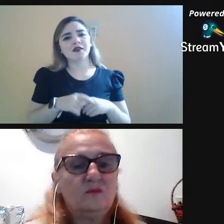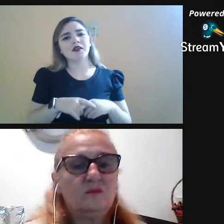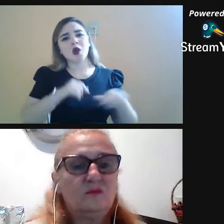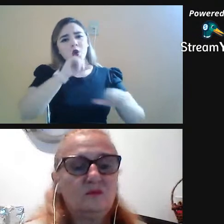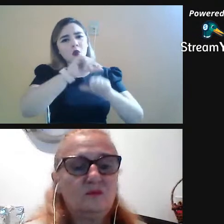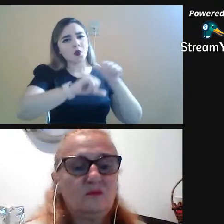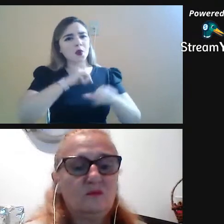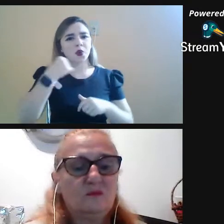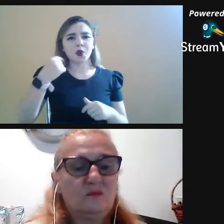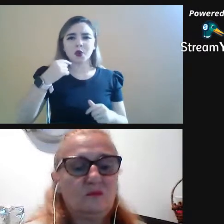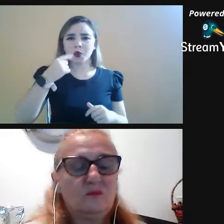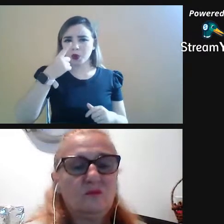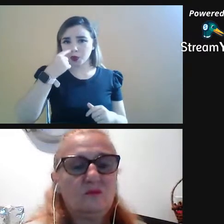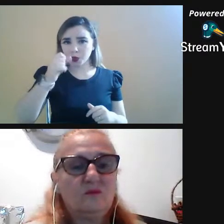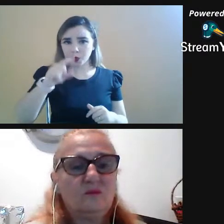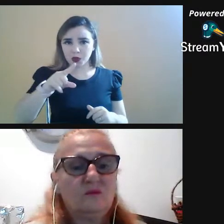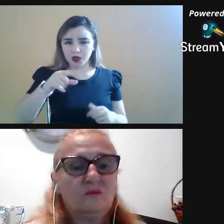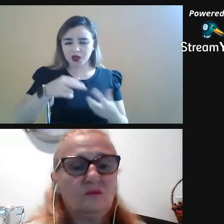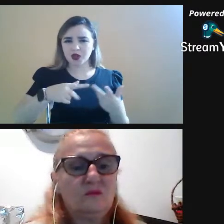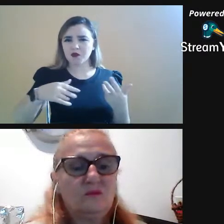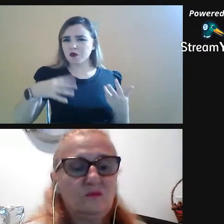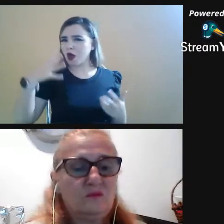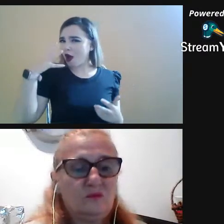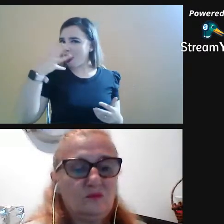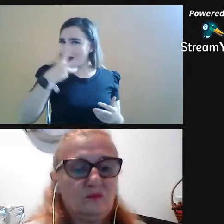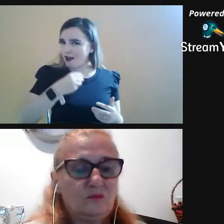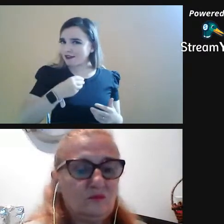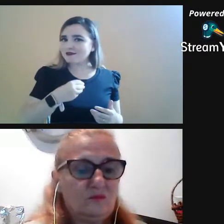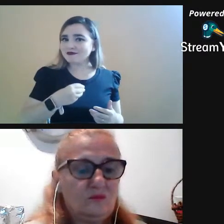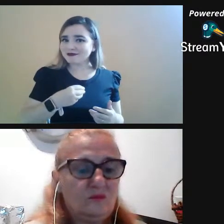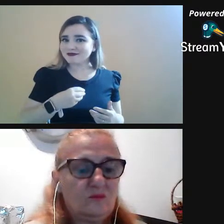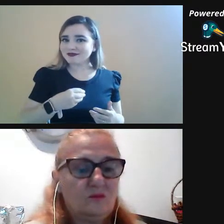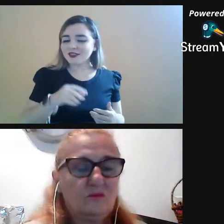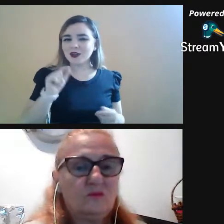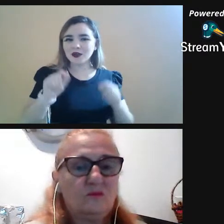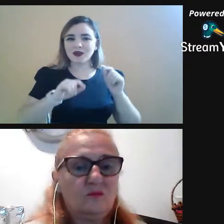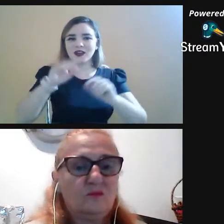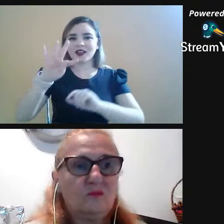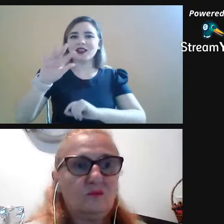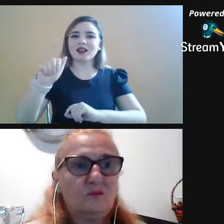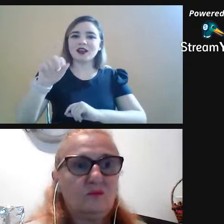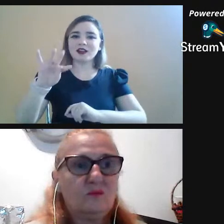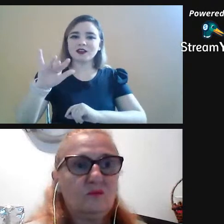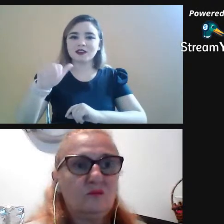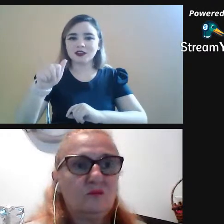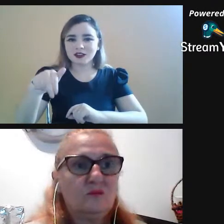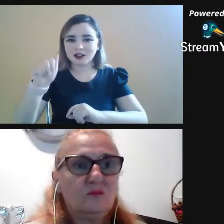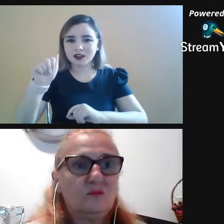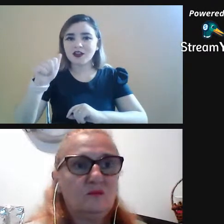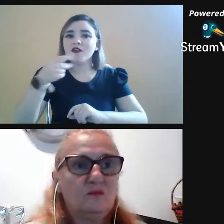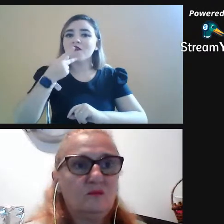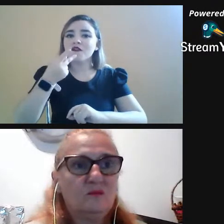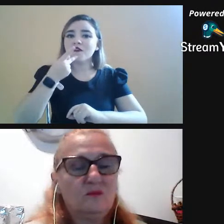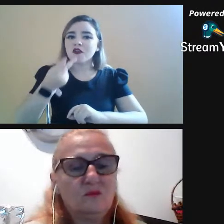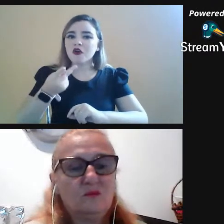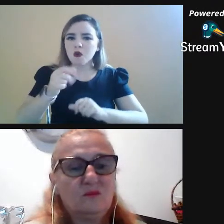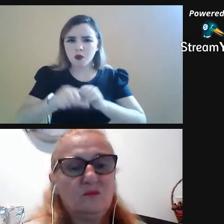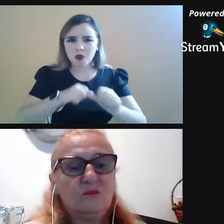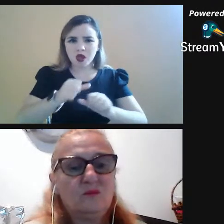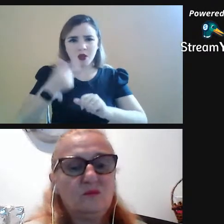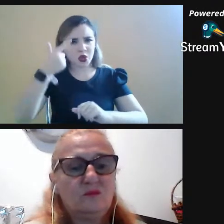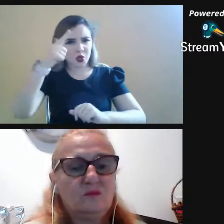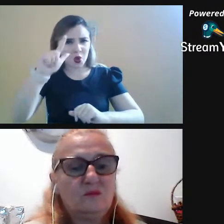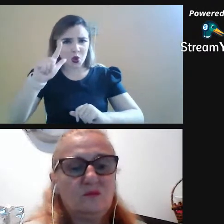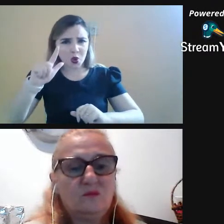lixo em obra de arte, que é o que a Tatiana falou. Não é transformar o lixo em outra coisa que daqui a